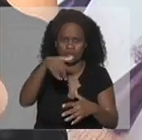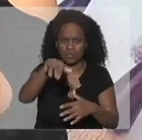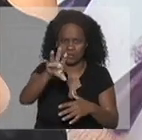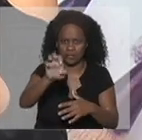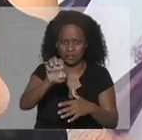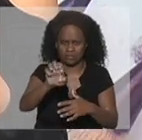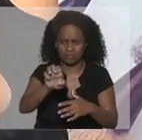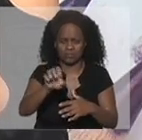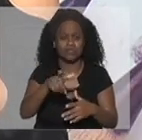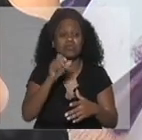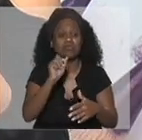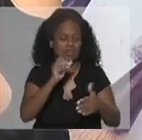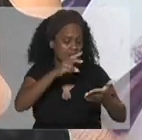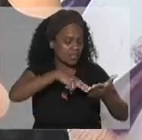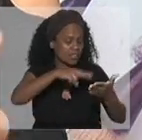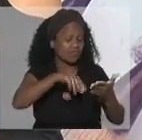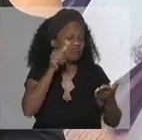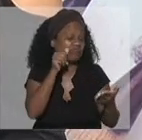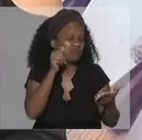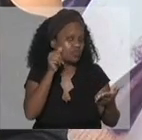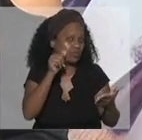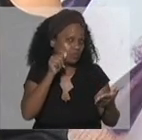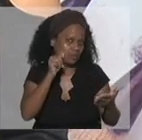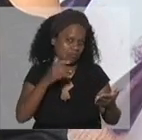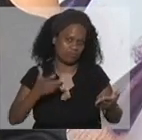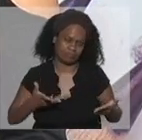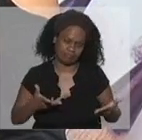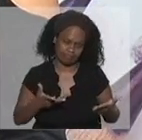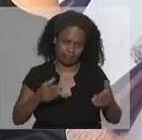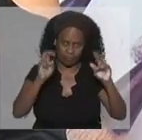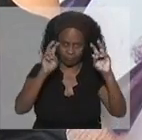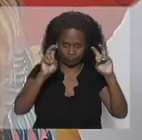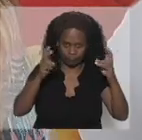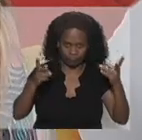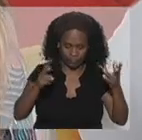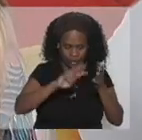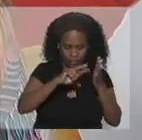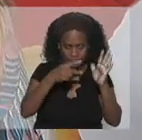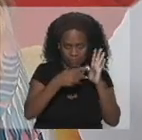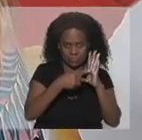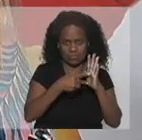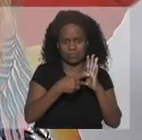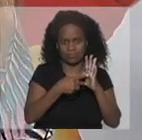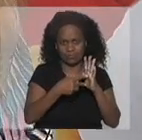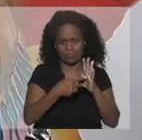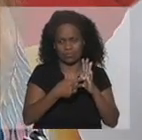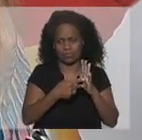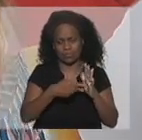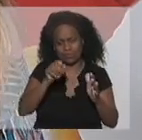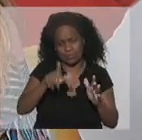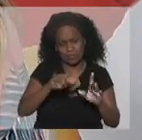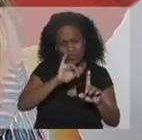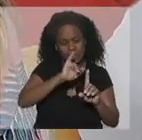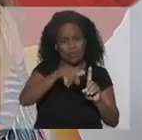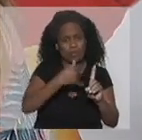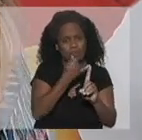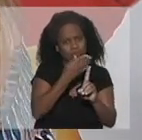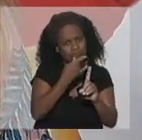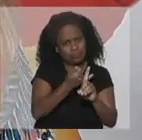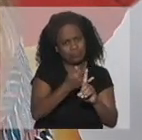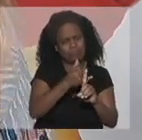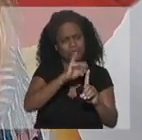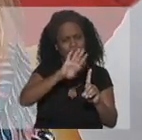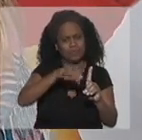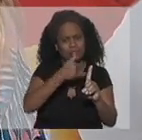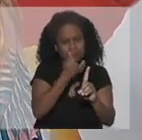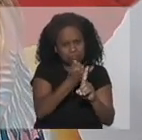completar, o chick lit é tipo assim, leitura de mulherzinha, Sim, né? literatura de mulherzinha. É um super pejorativo, quando na verdade